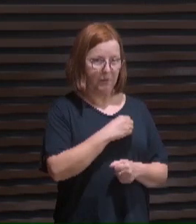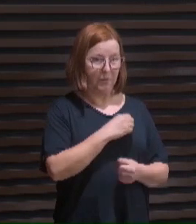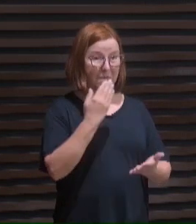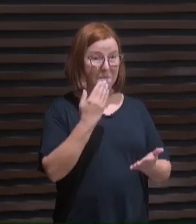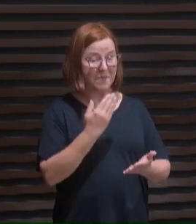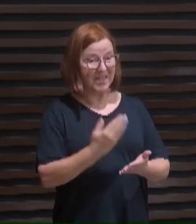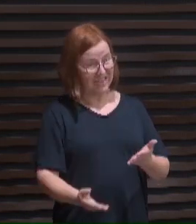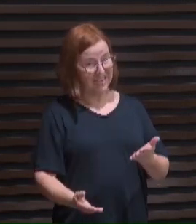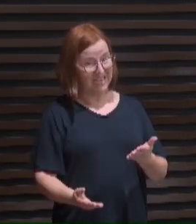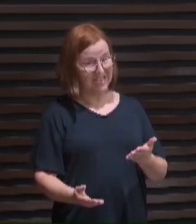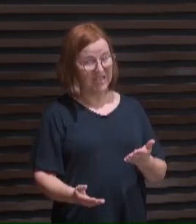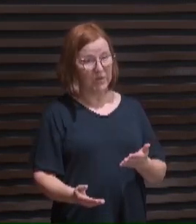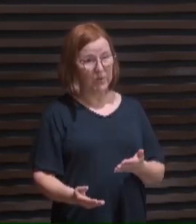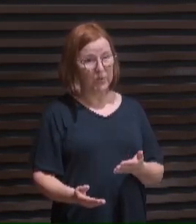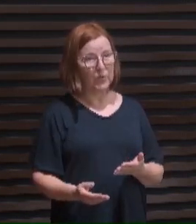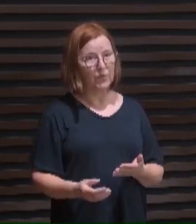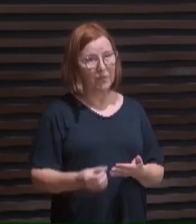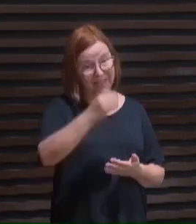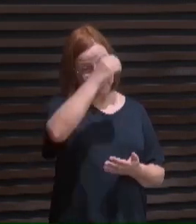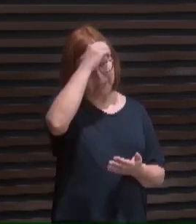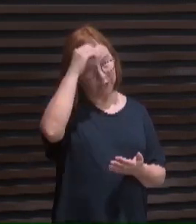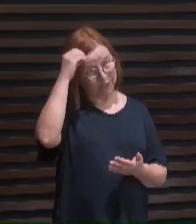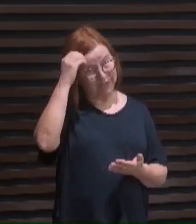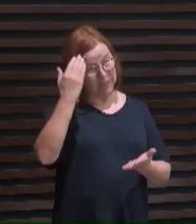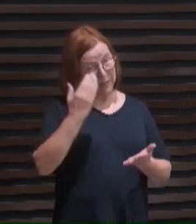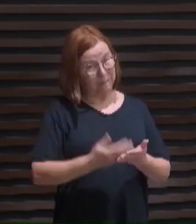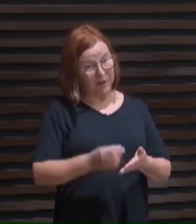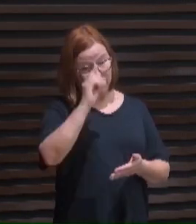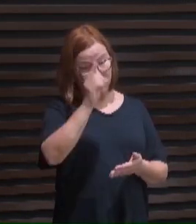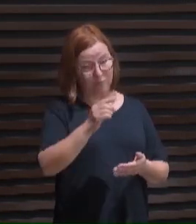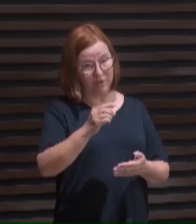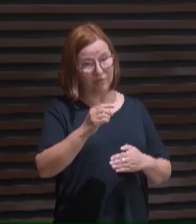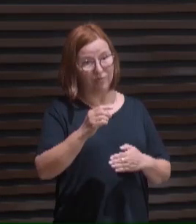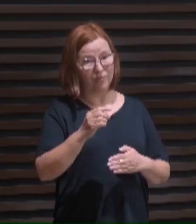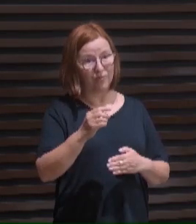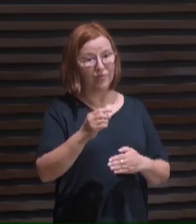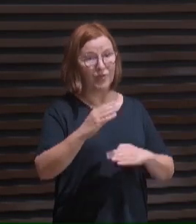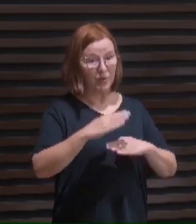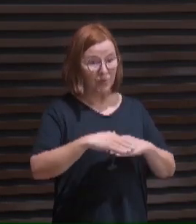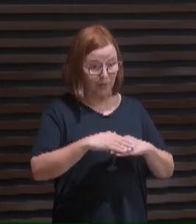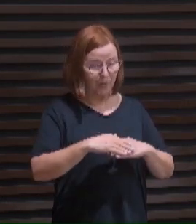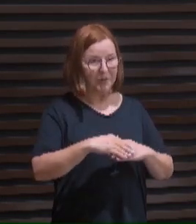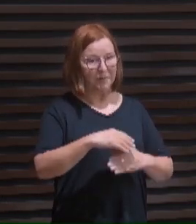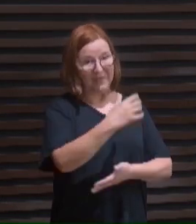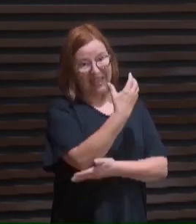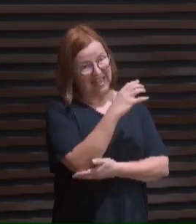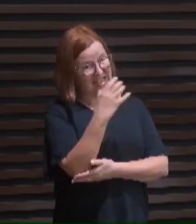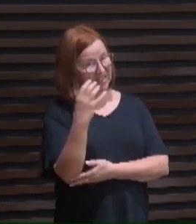seu domínio sobre a natureza. E aí ele vai tentar mostrar que o homem na ciência vai